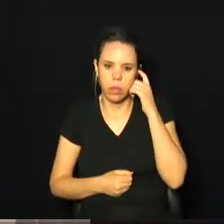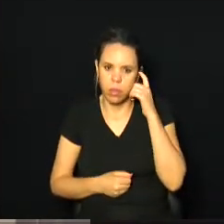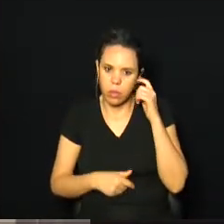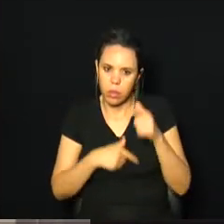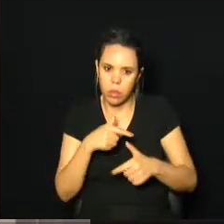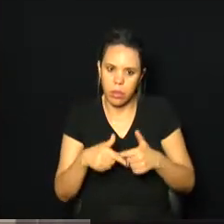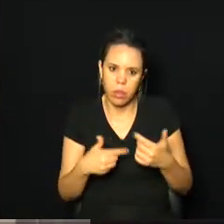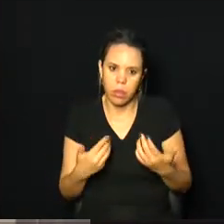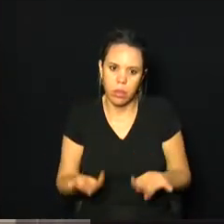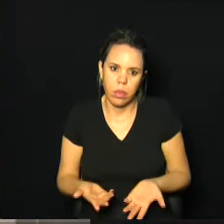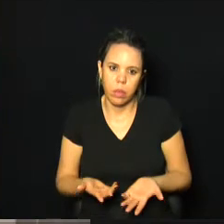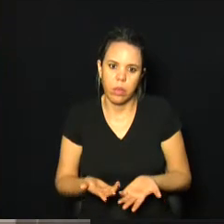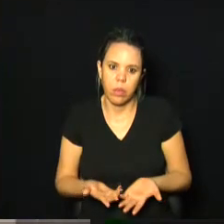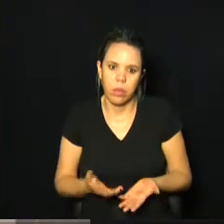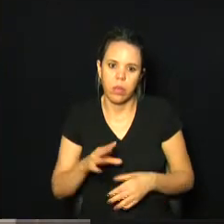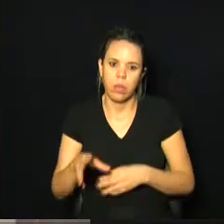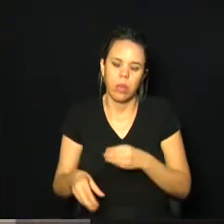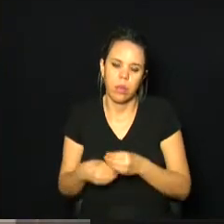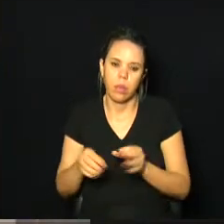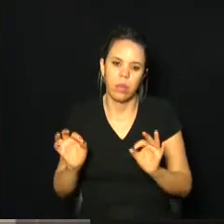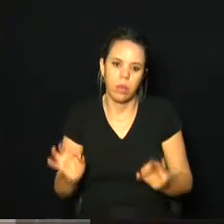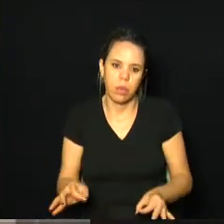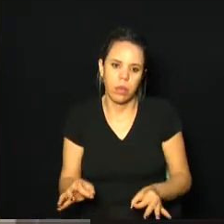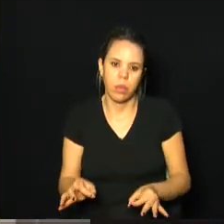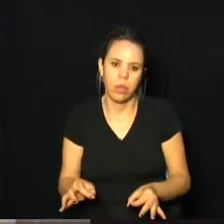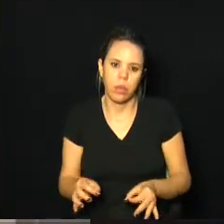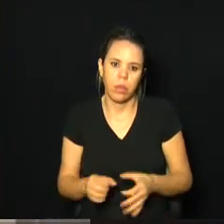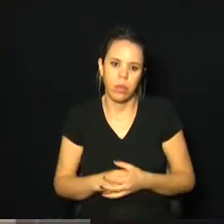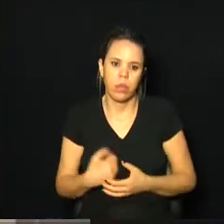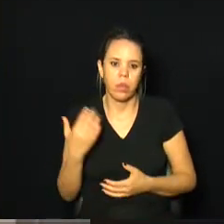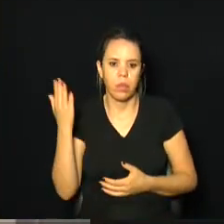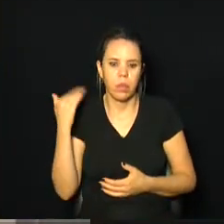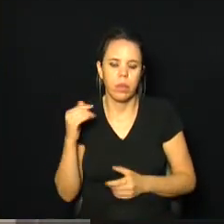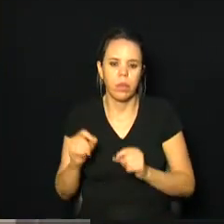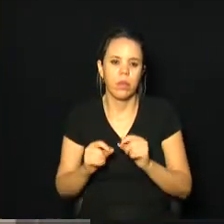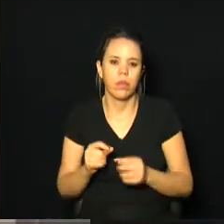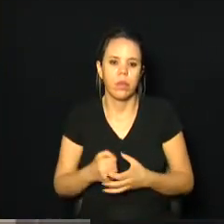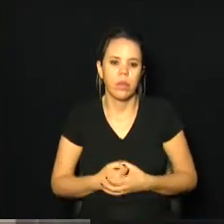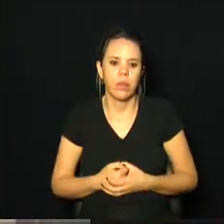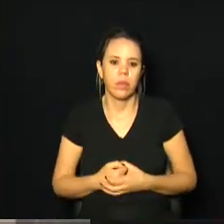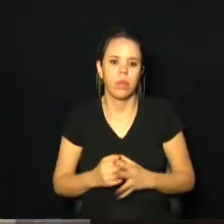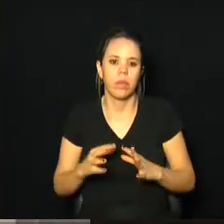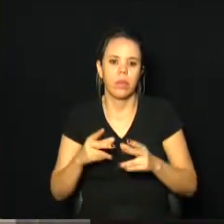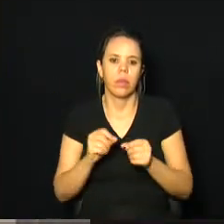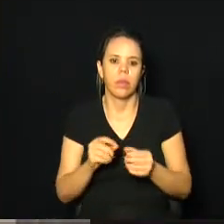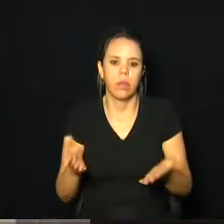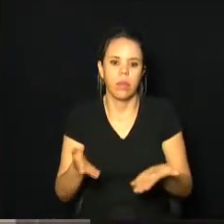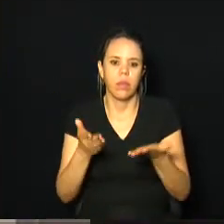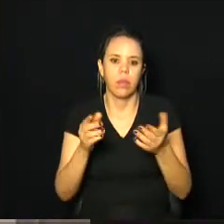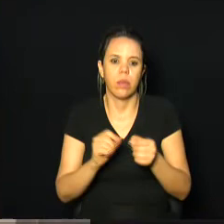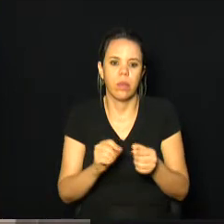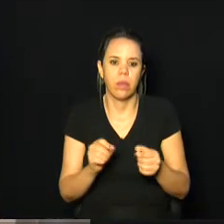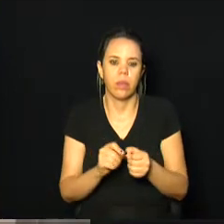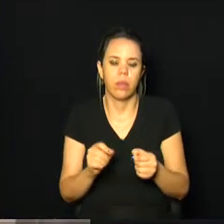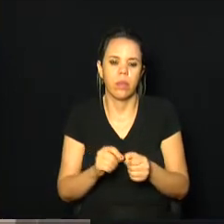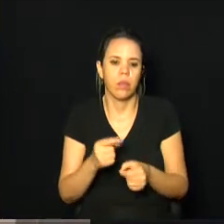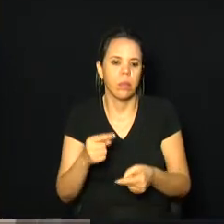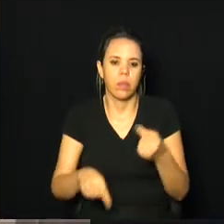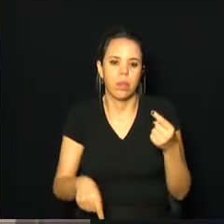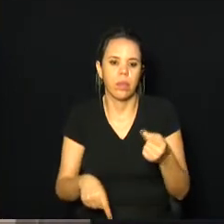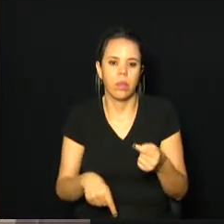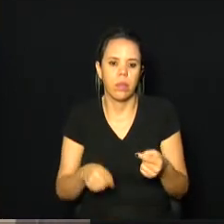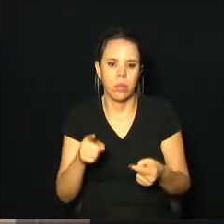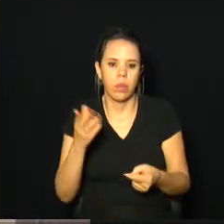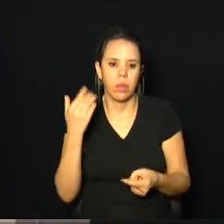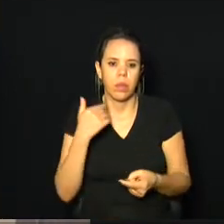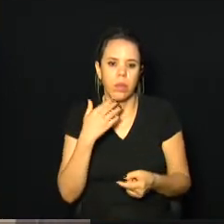trabalho... agrega, com certeza agrega. A gente sabe que tudo que você faz que não dá certo, você sabe